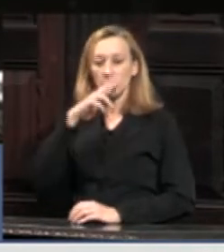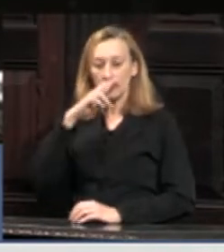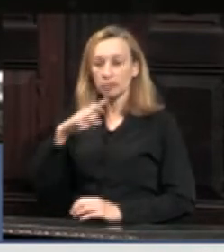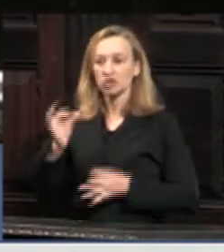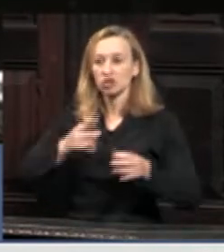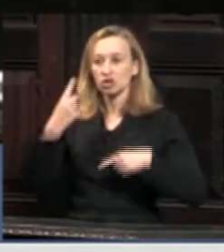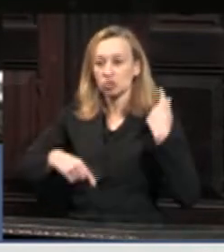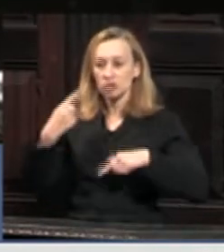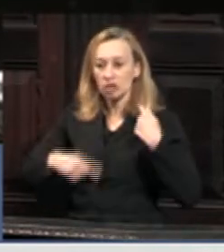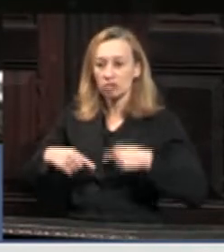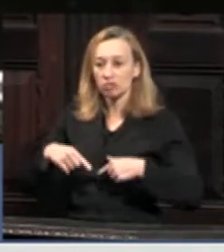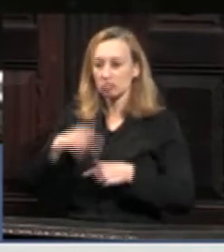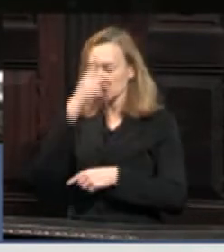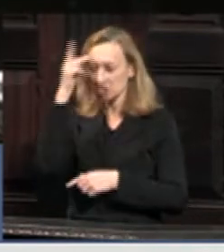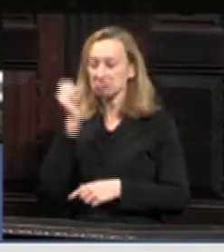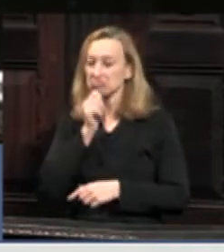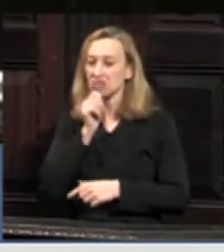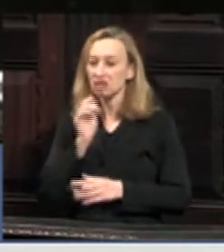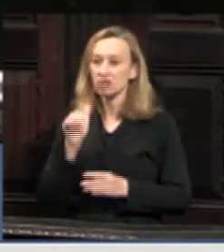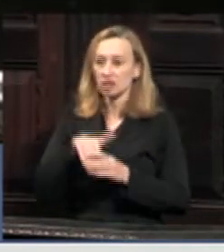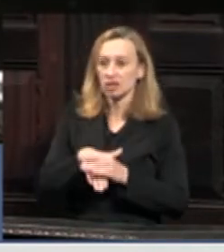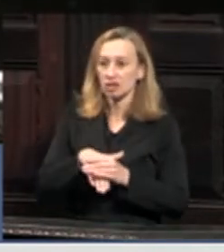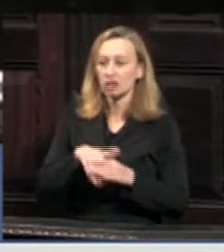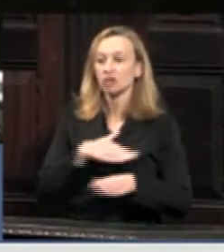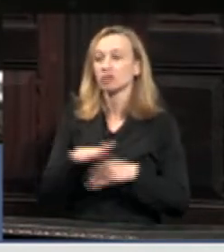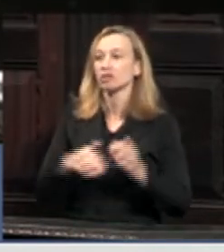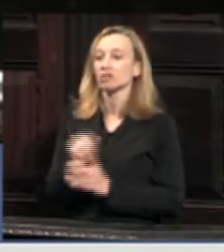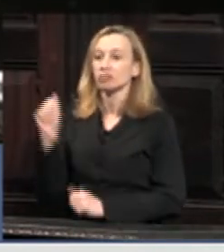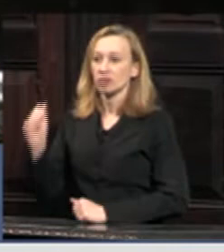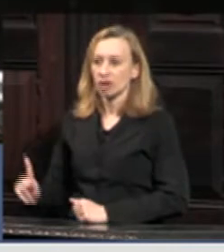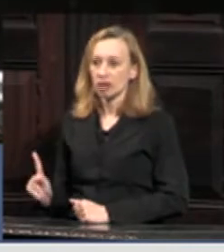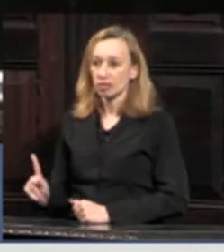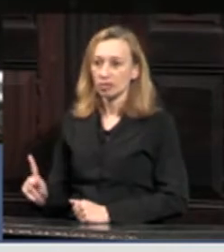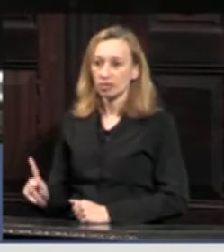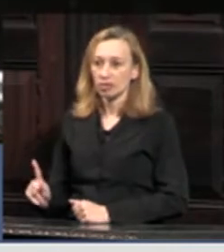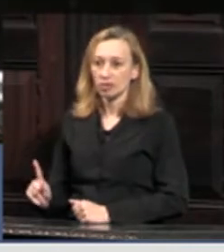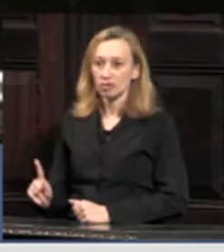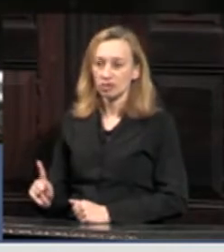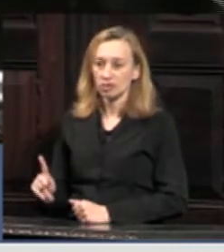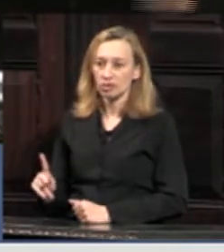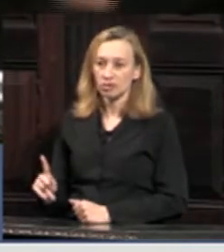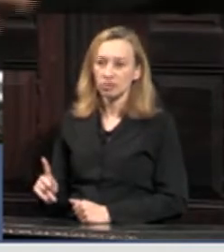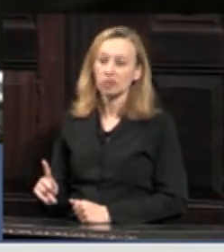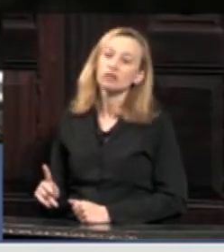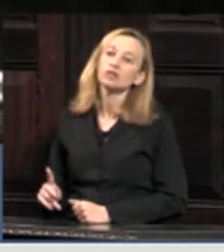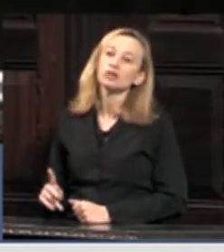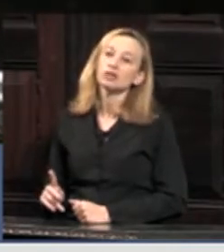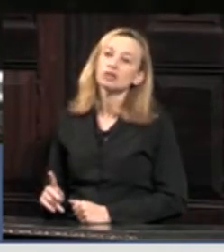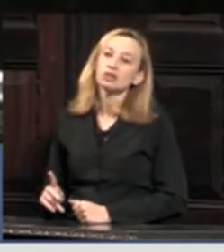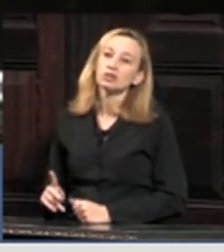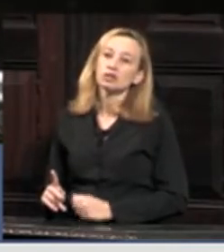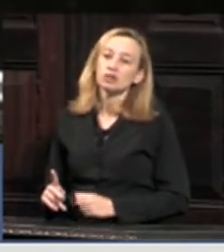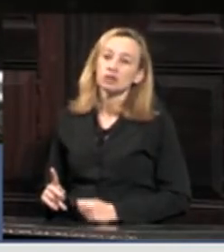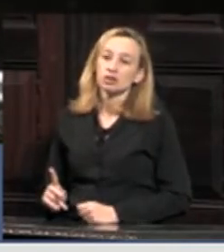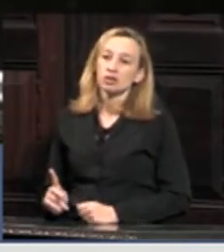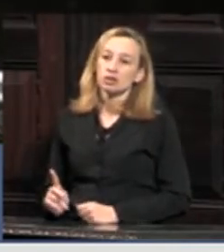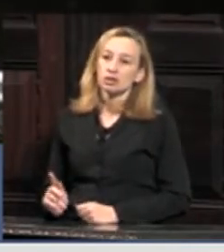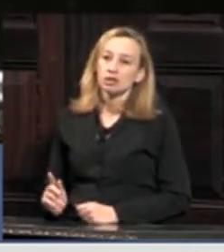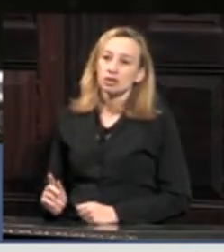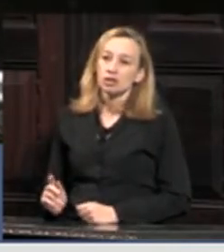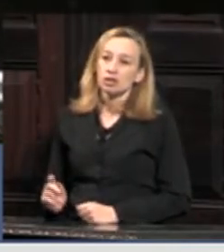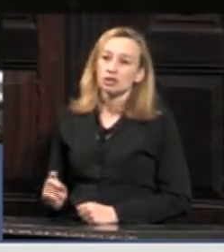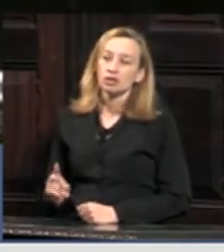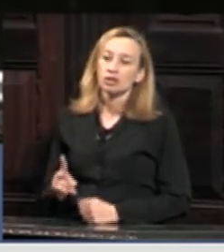Não havendo quem queira discutir, em votação. Senhores que aprovam nessa comissão, aprovado.